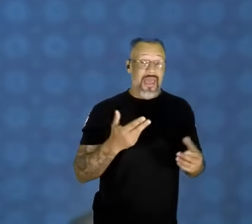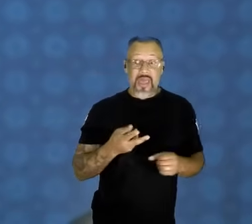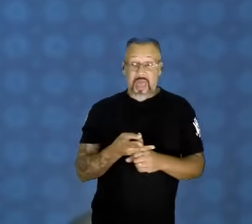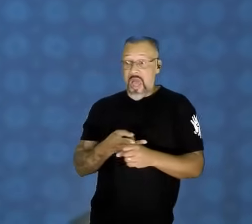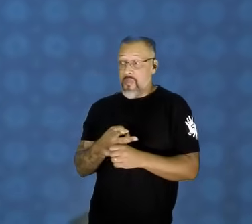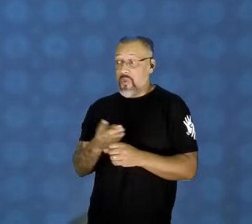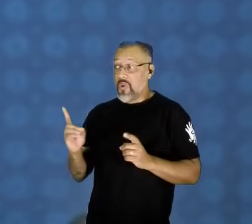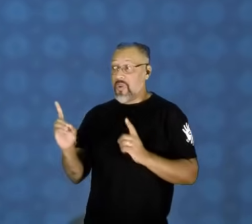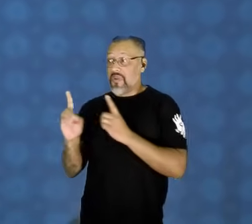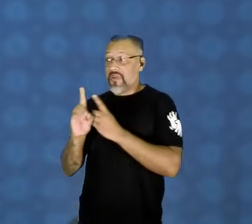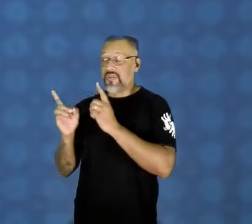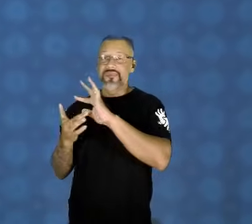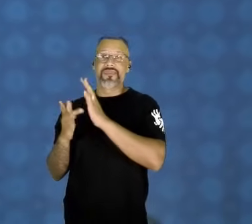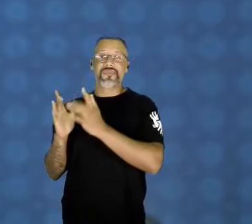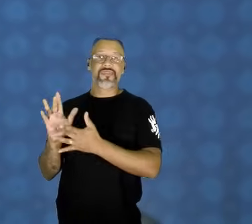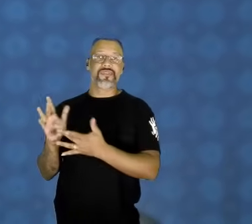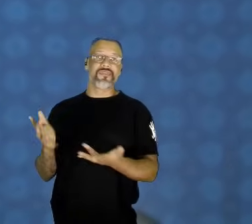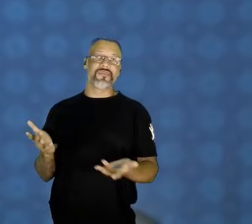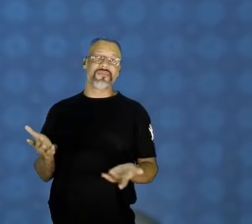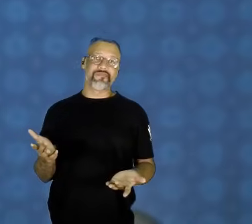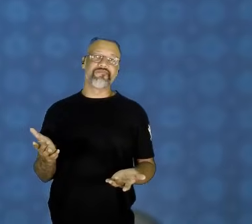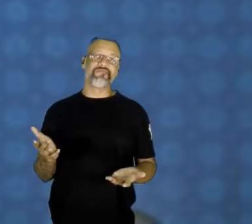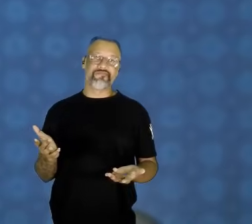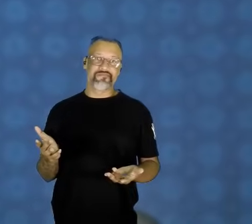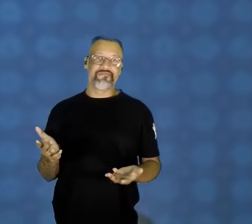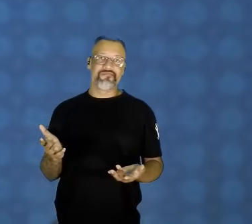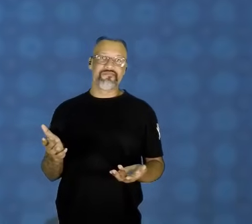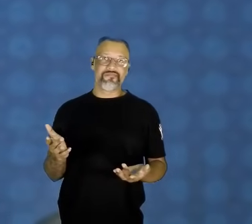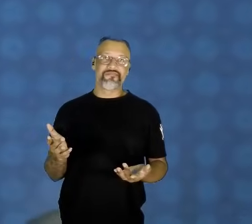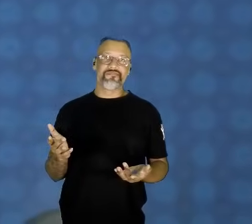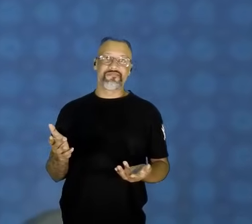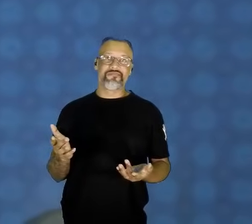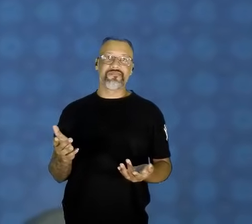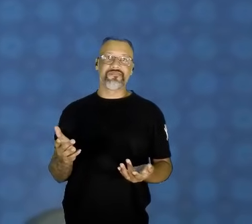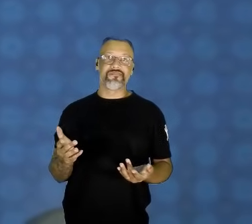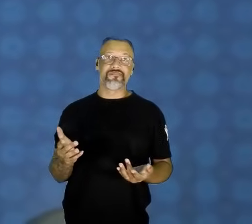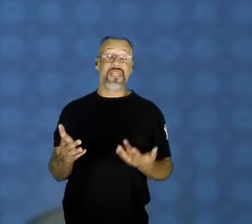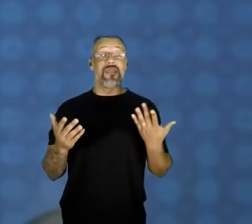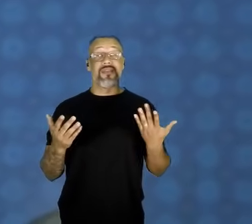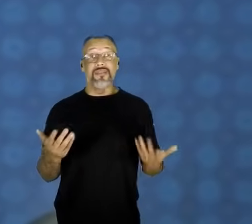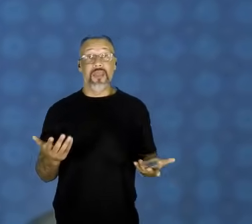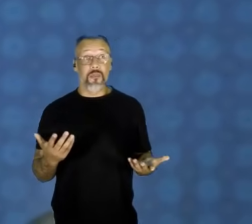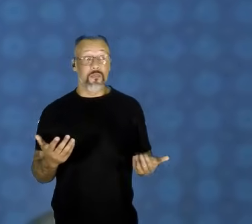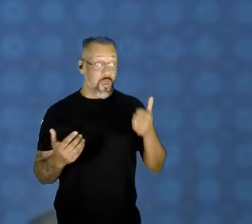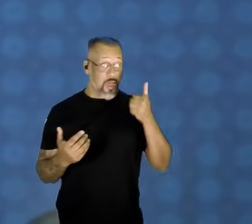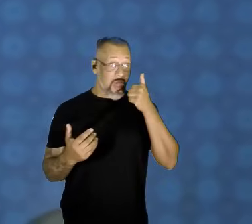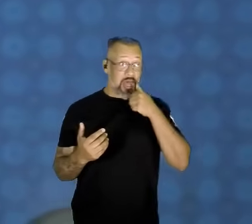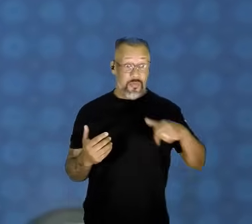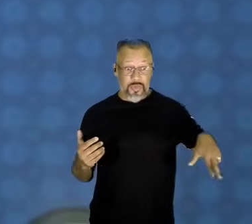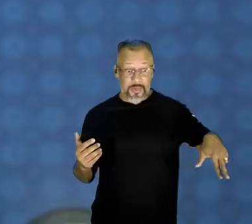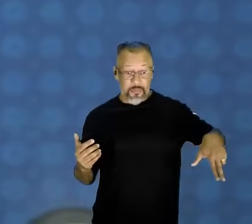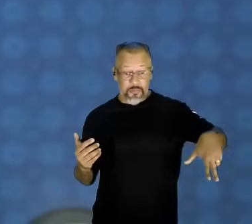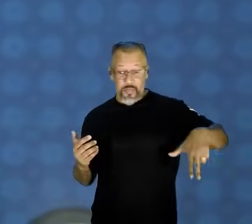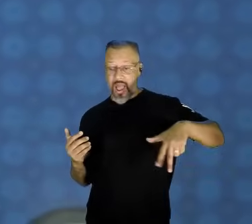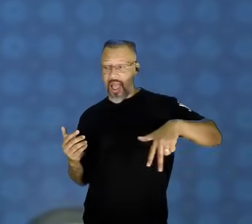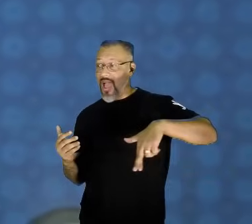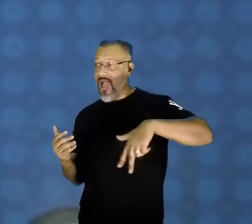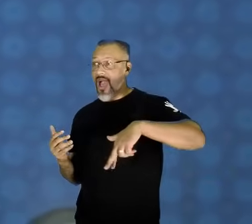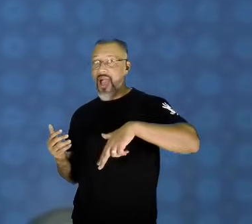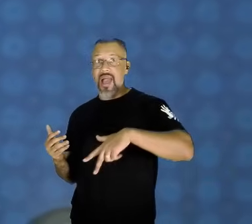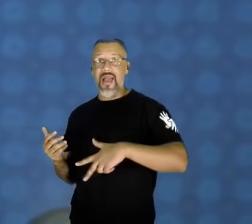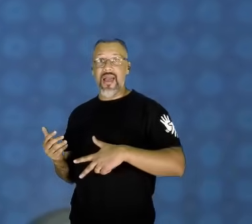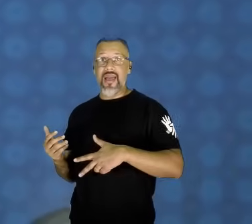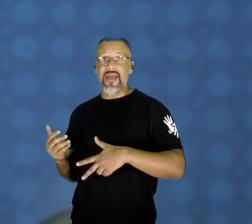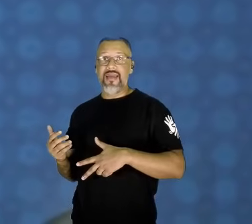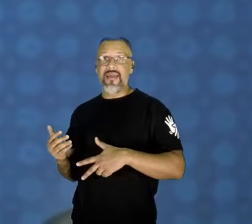Mas graças a Deus, essa mulher correu para Jesus. E quando ela correu para Jesus, quando você tem sede, você